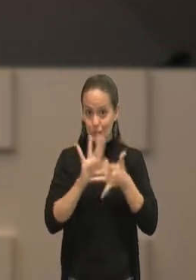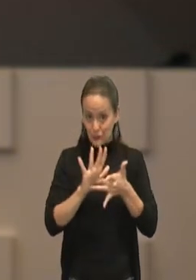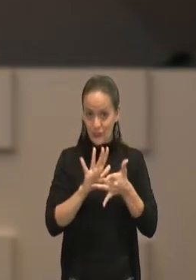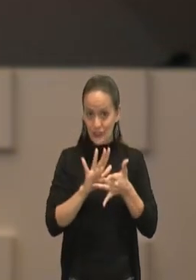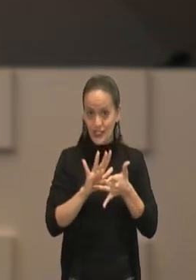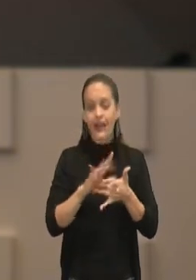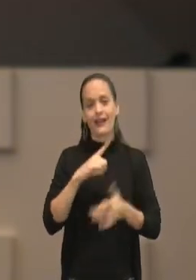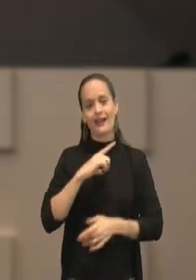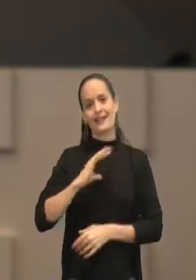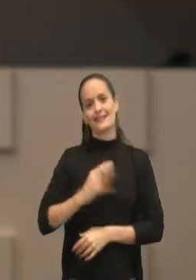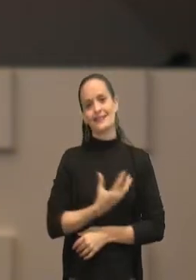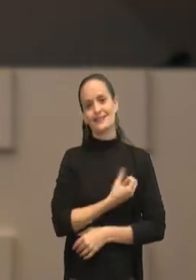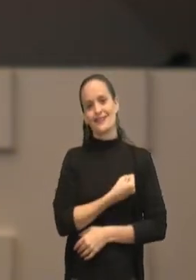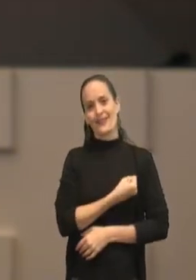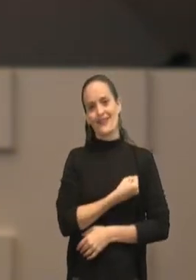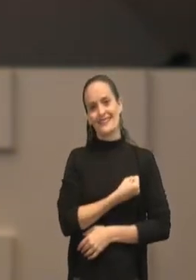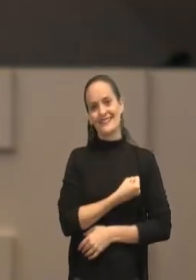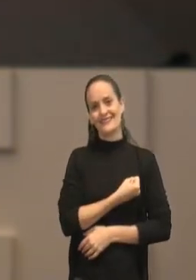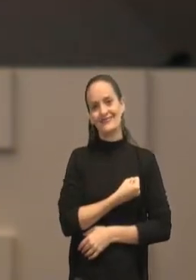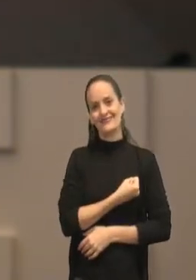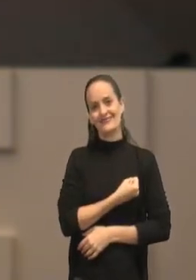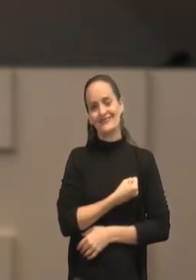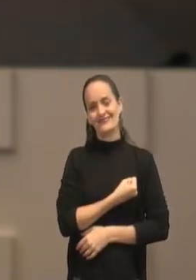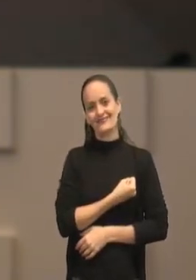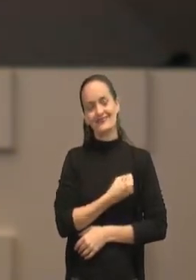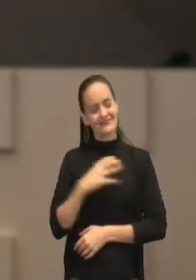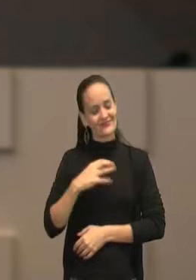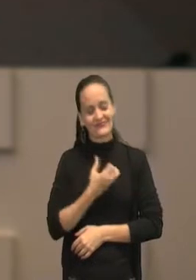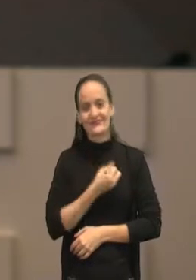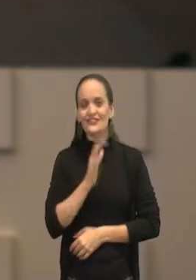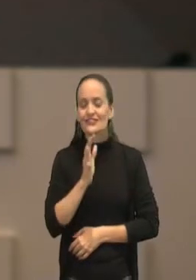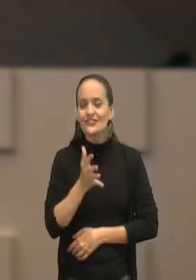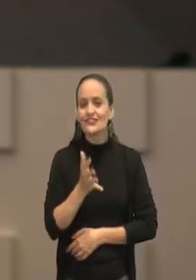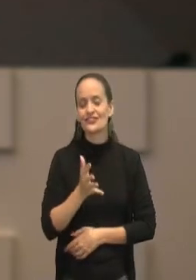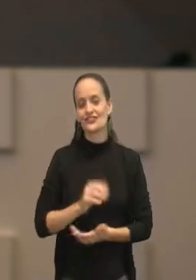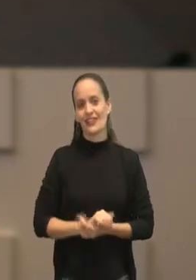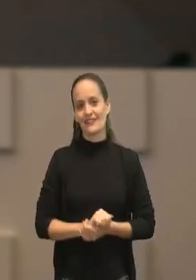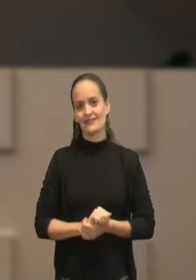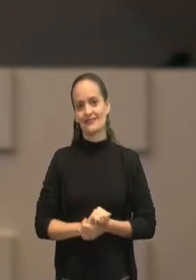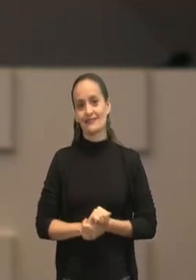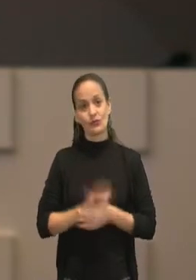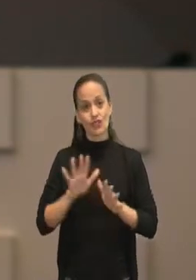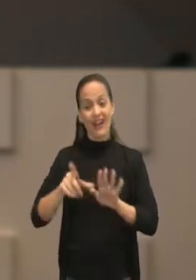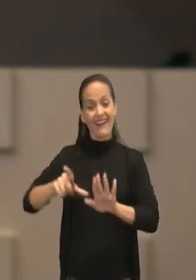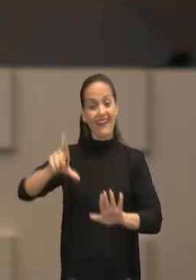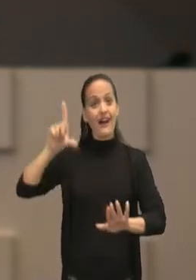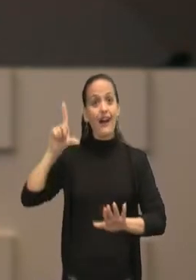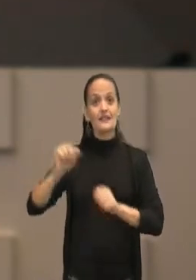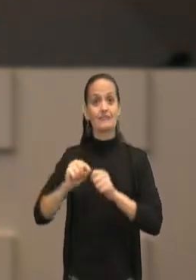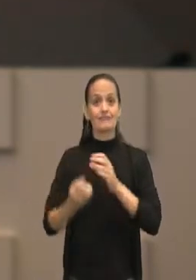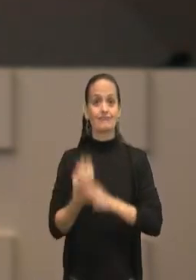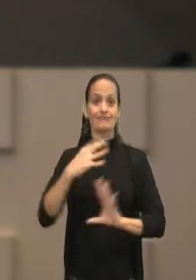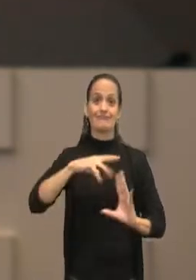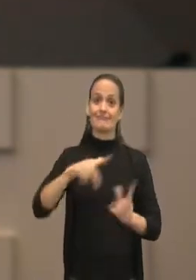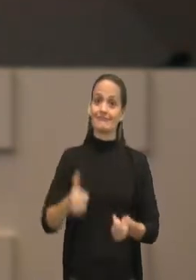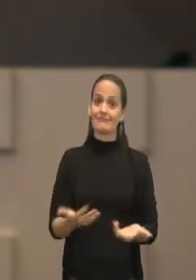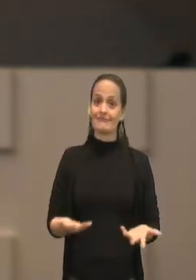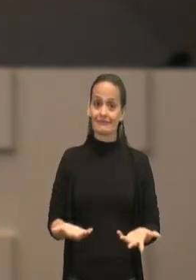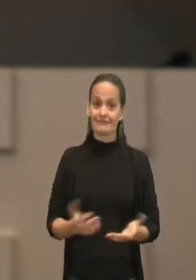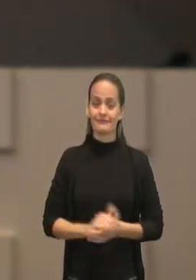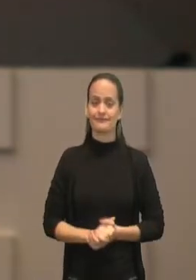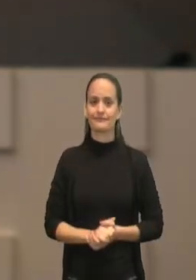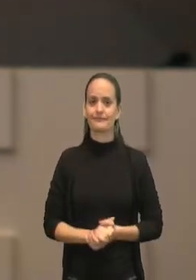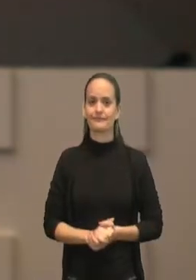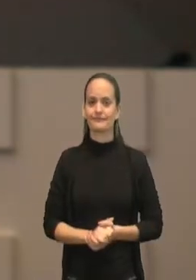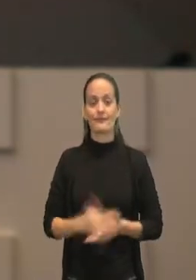foi pré-definido, isso foi pré-determinado antes da fundação do mundo. E eu quero concluir